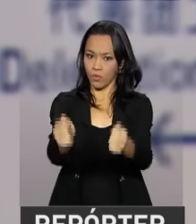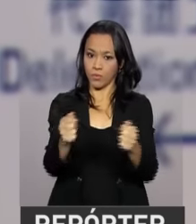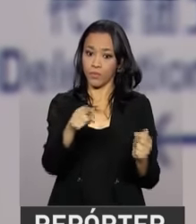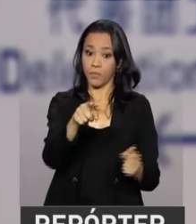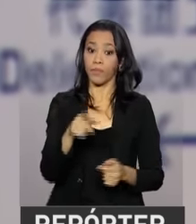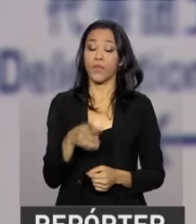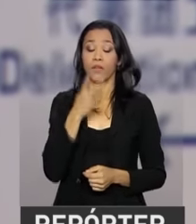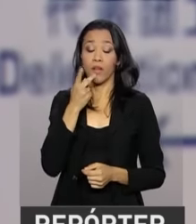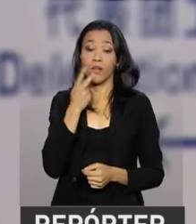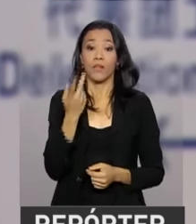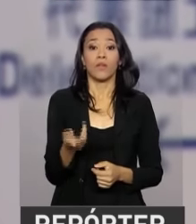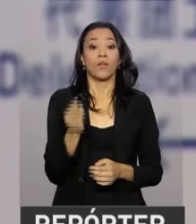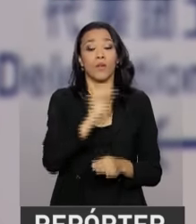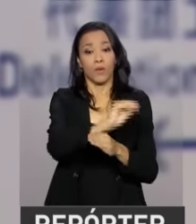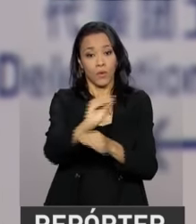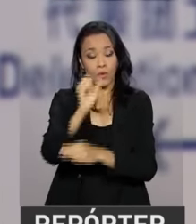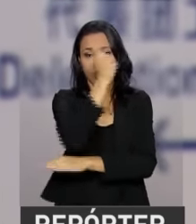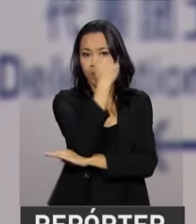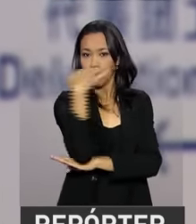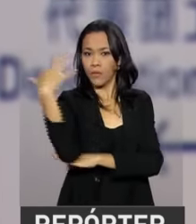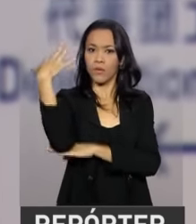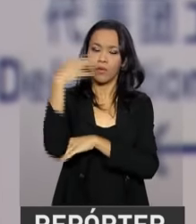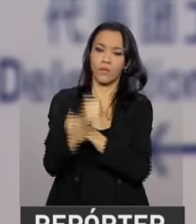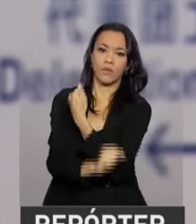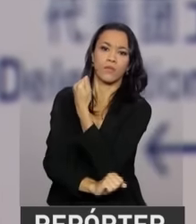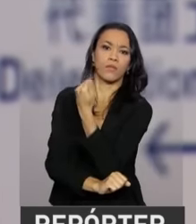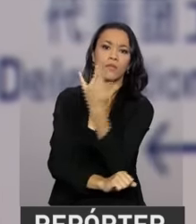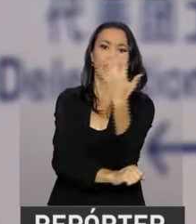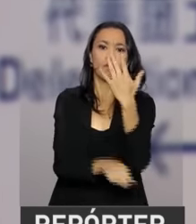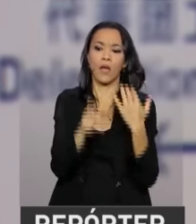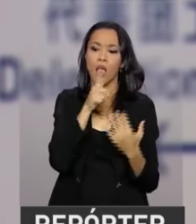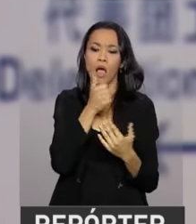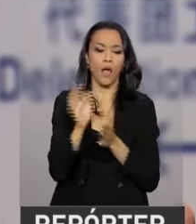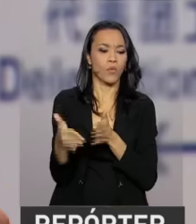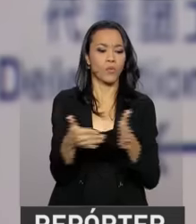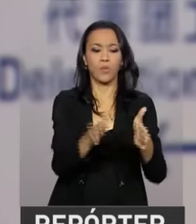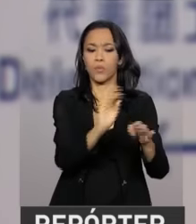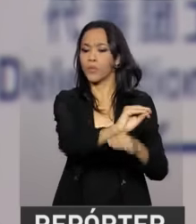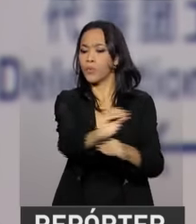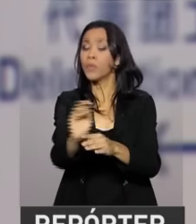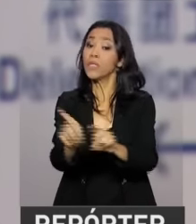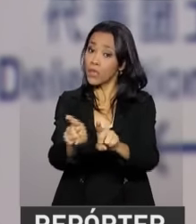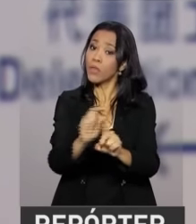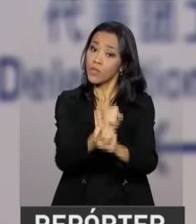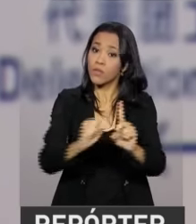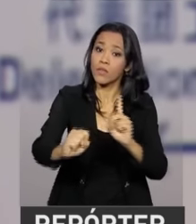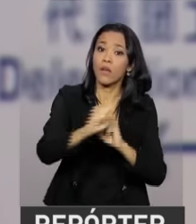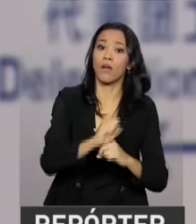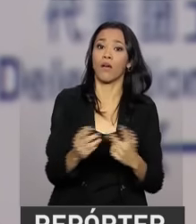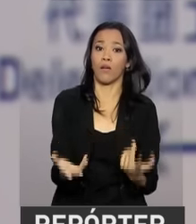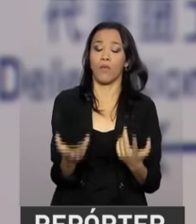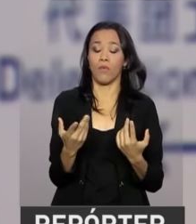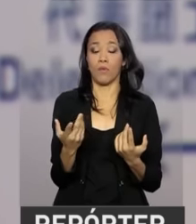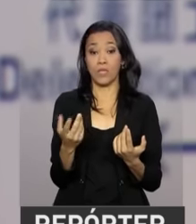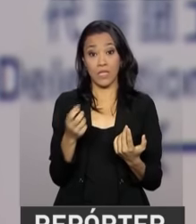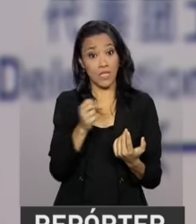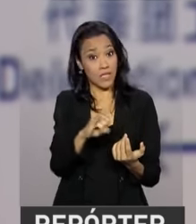meio ambiente, do ponto de vista da natureza, é sustentável do ponto de vista social. A ideia é que se não